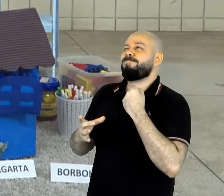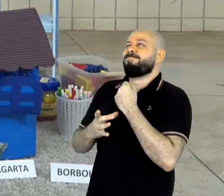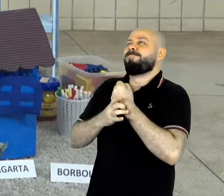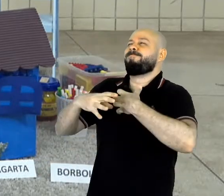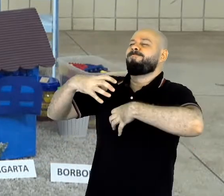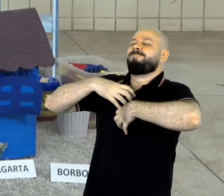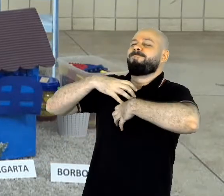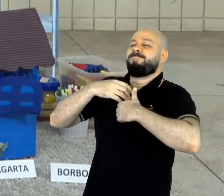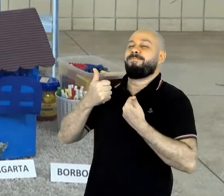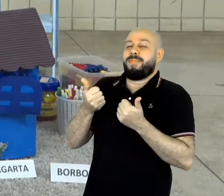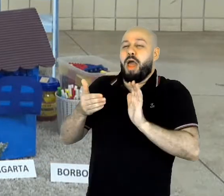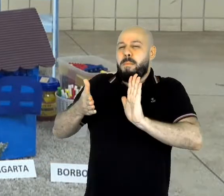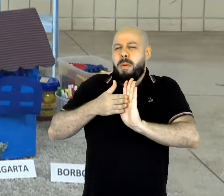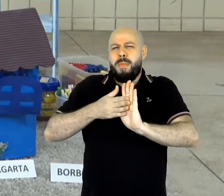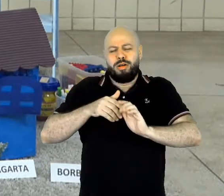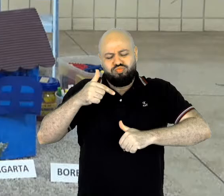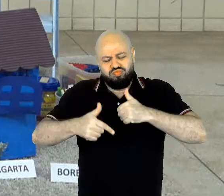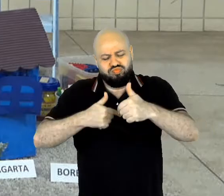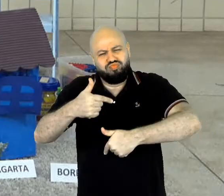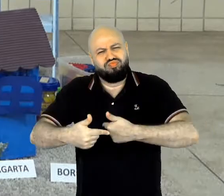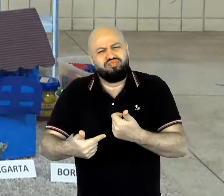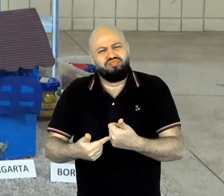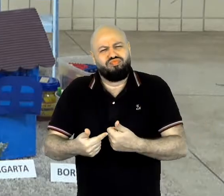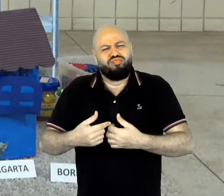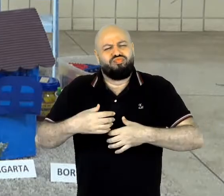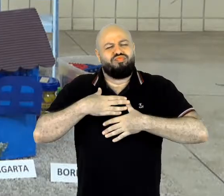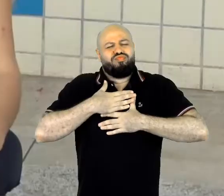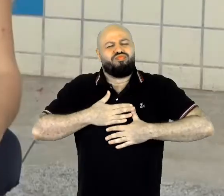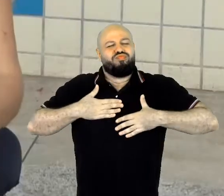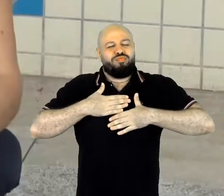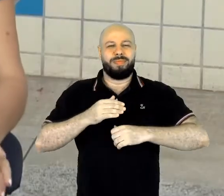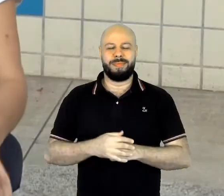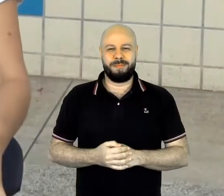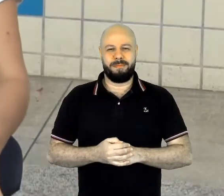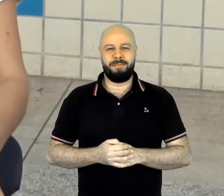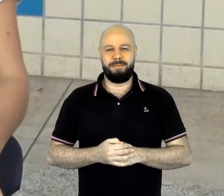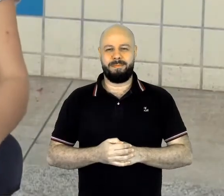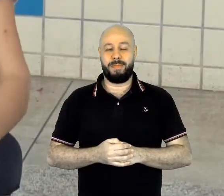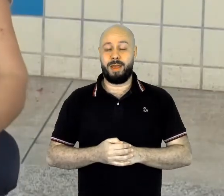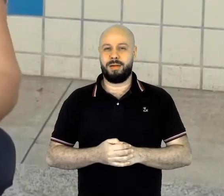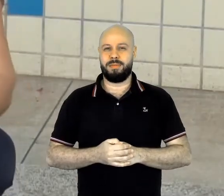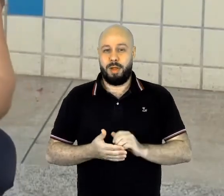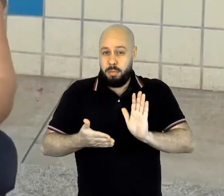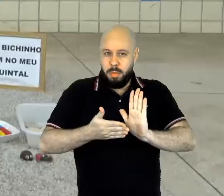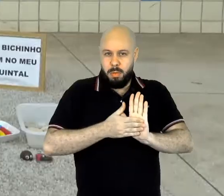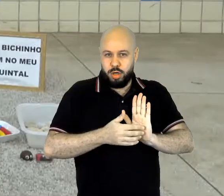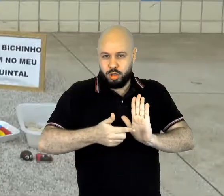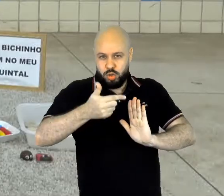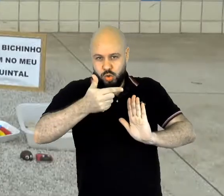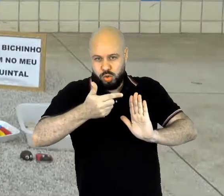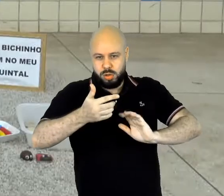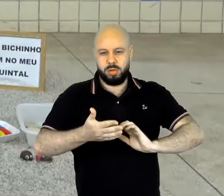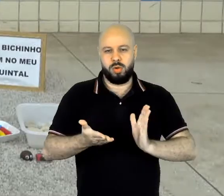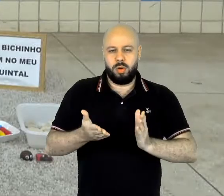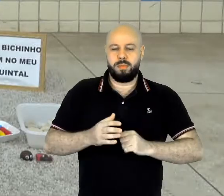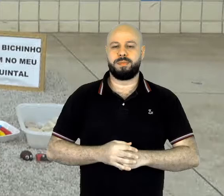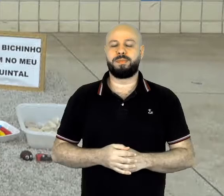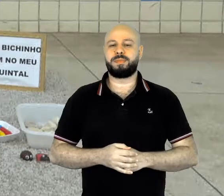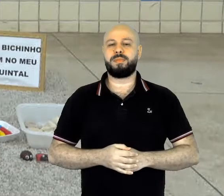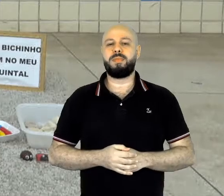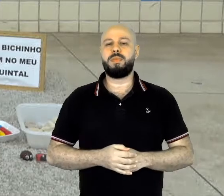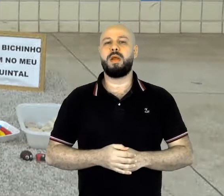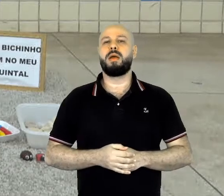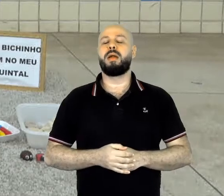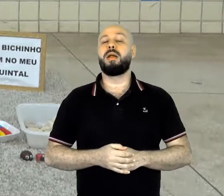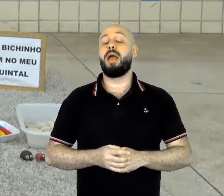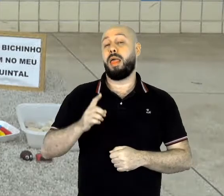todas as propostas com o maior prazer, não é mesmo? Na nossa segunda proposta, voltamos novamente, mas com a mesma ideia